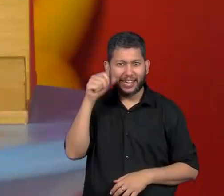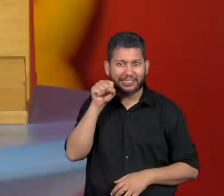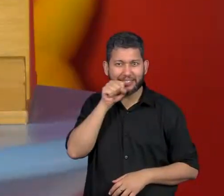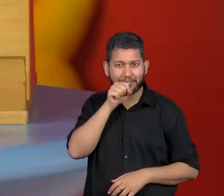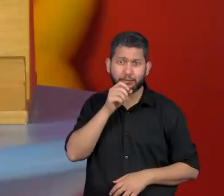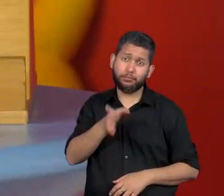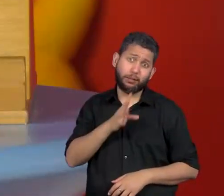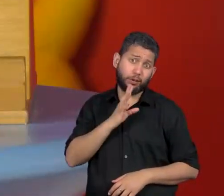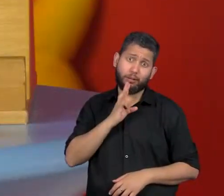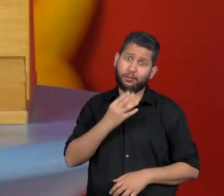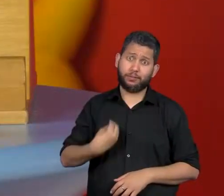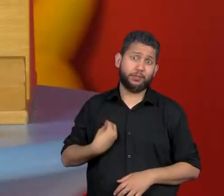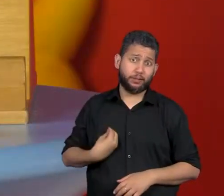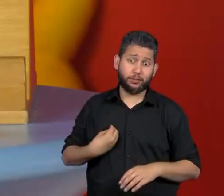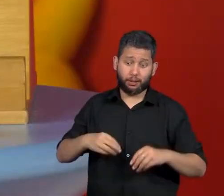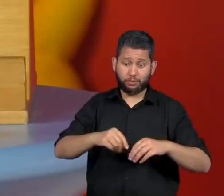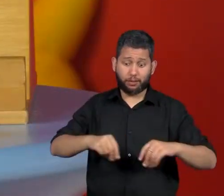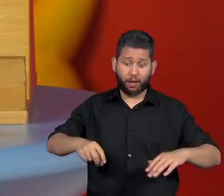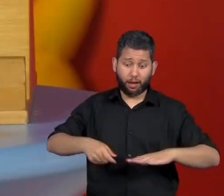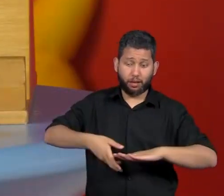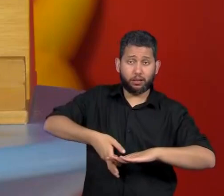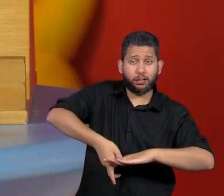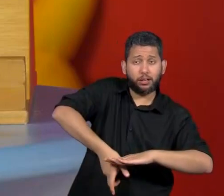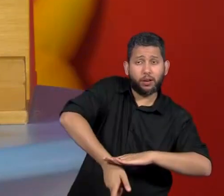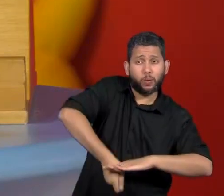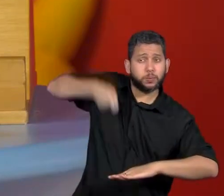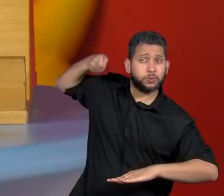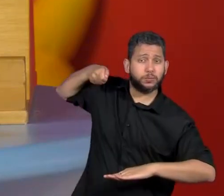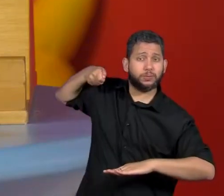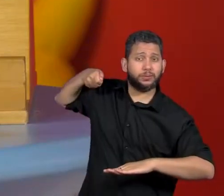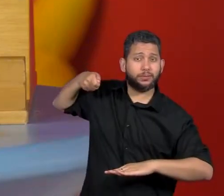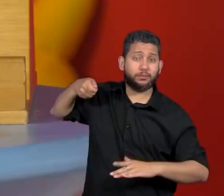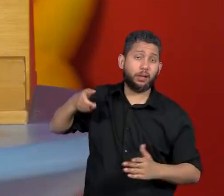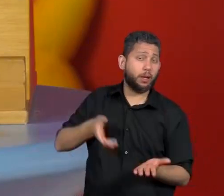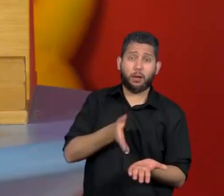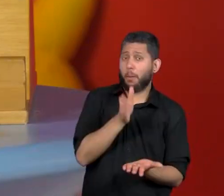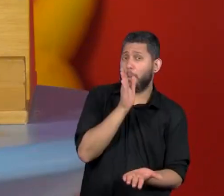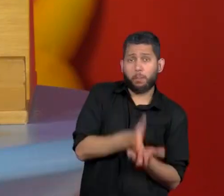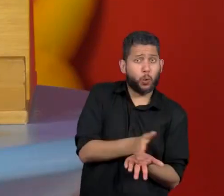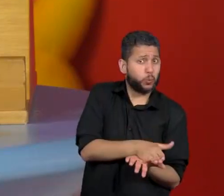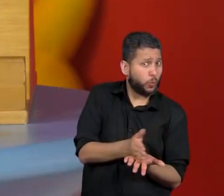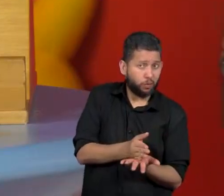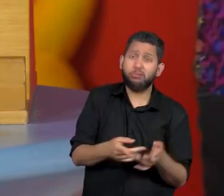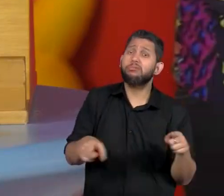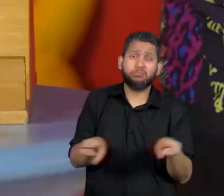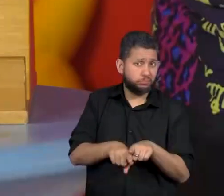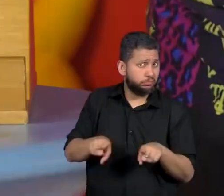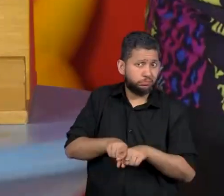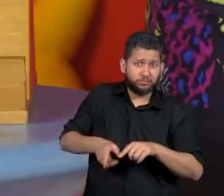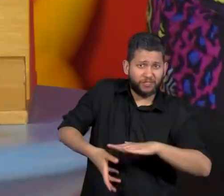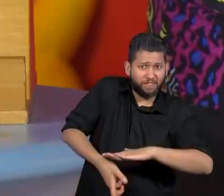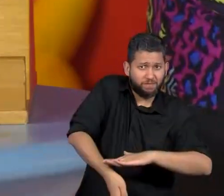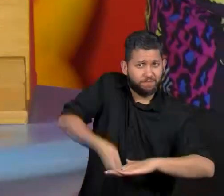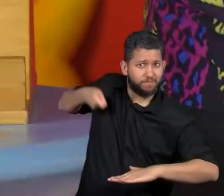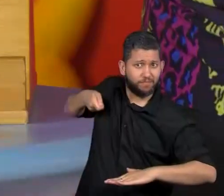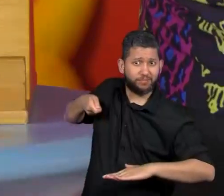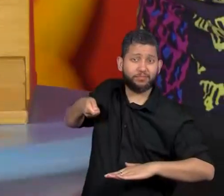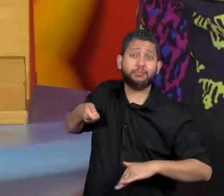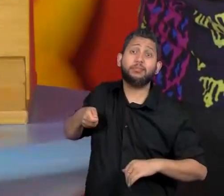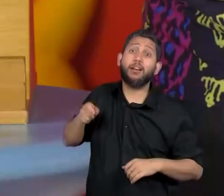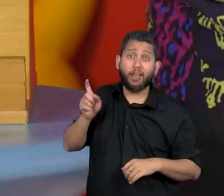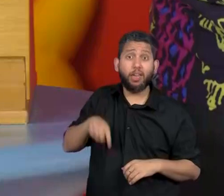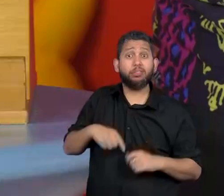dia. Exato, né? Fazendo jus, né? Como a gente mostrou aqui a mandioca, né? A cenoura, sim, também aí como uma raiz